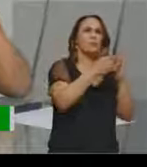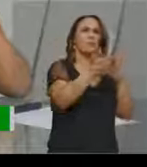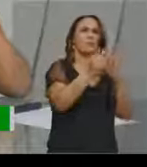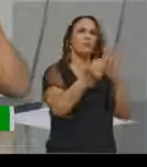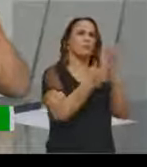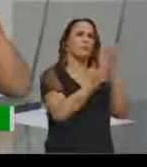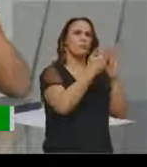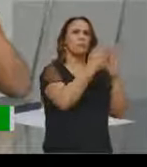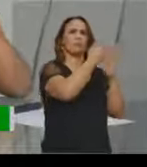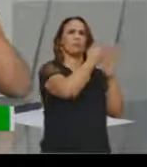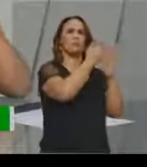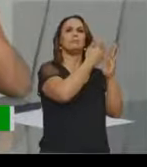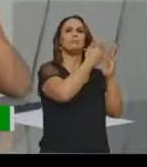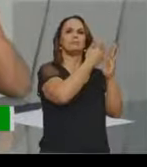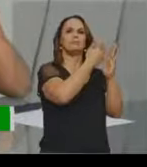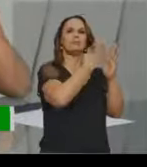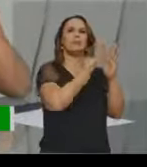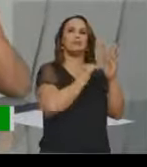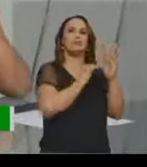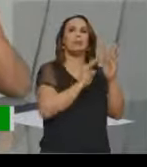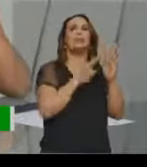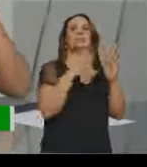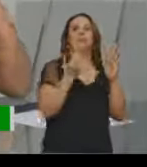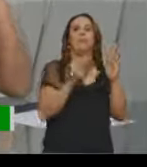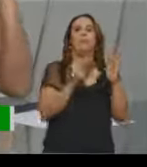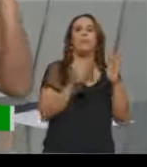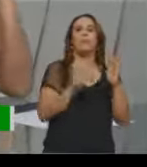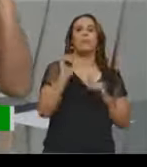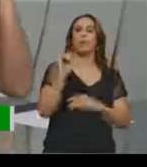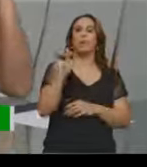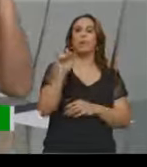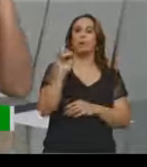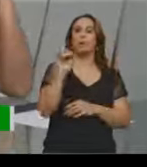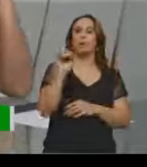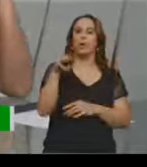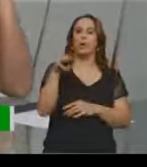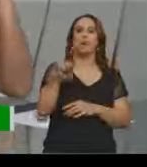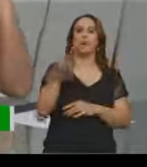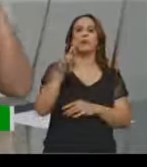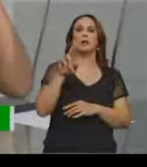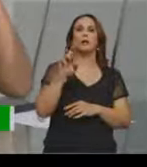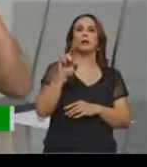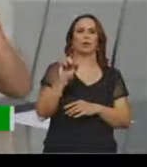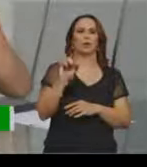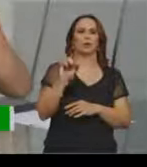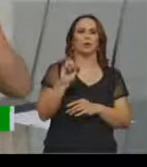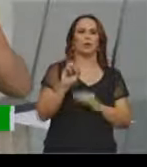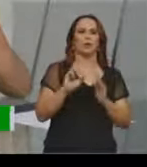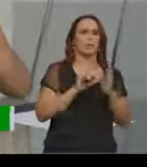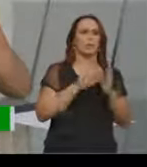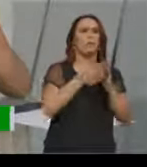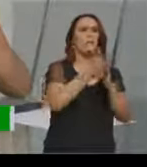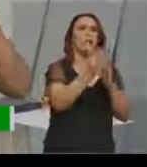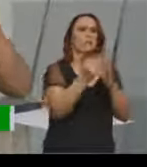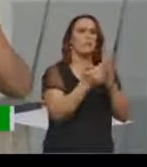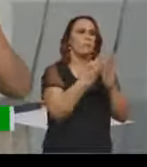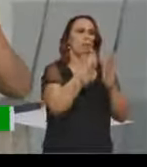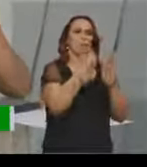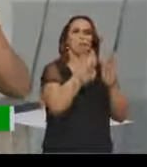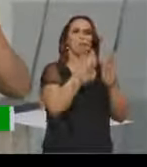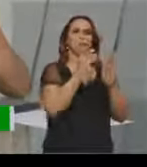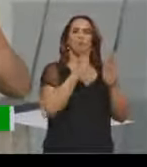a única diferença que vai ter entre um isômero e o outro vai ser justamente esse desvio para um lado e para o outro. E isso só pode ser possível uma